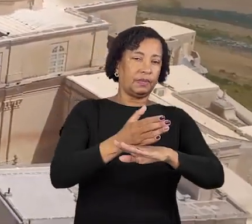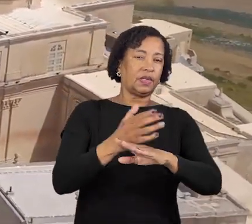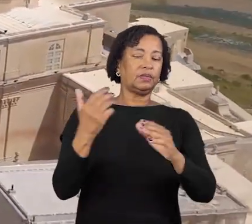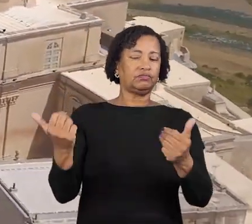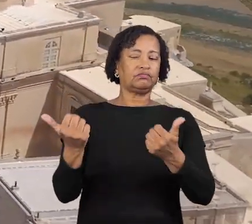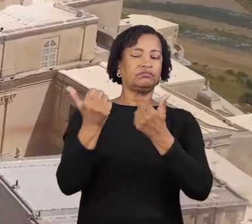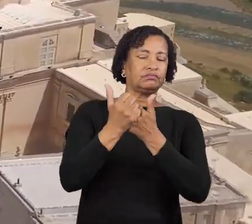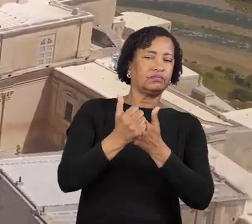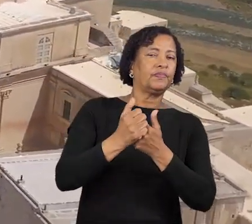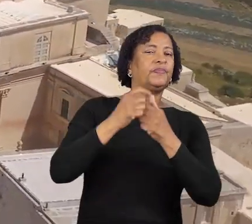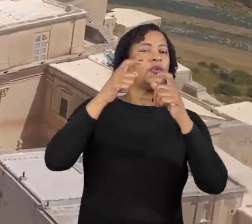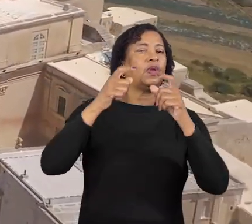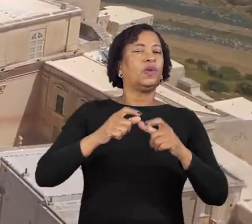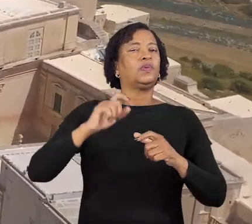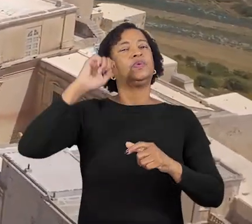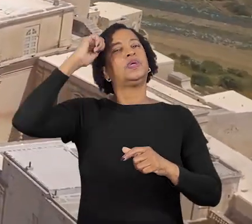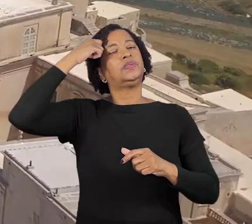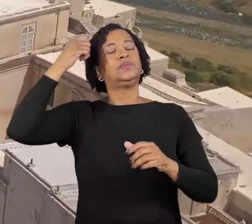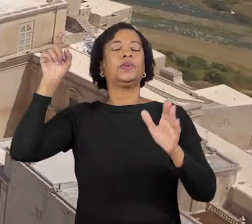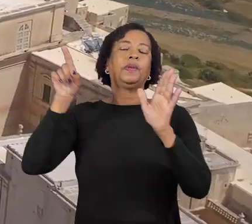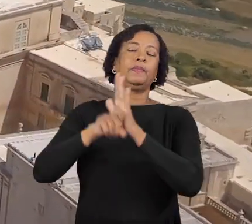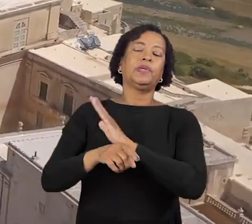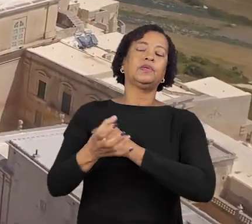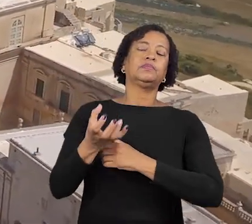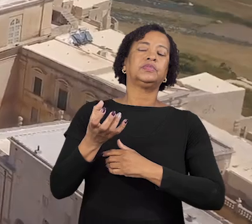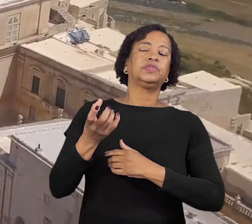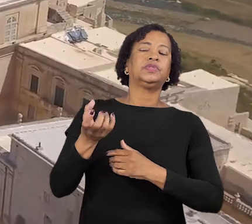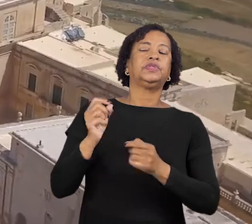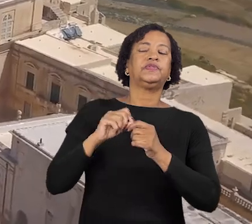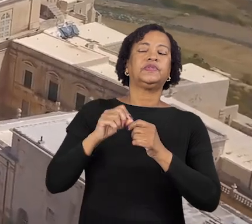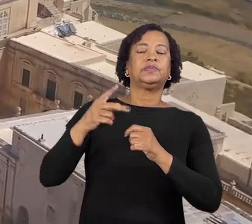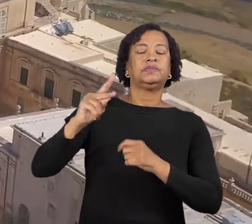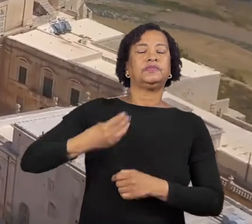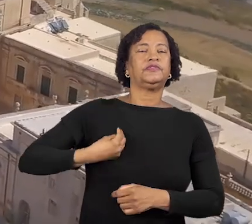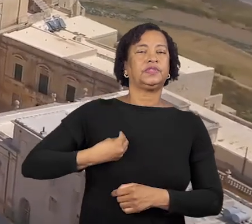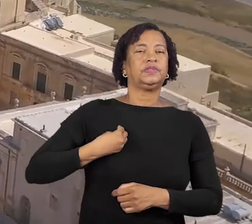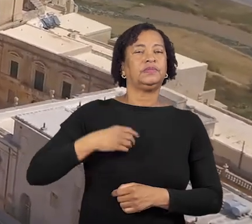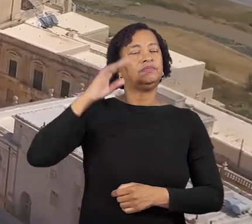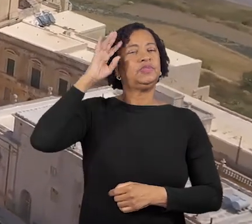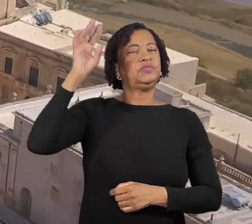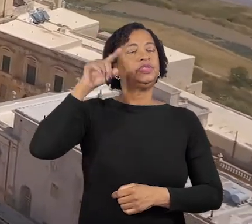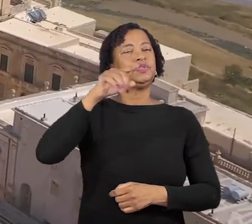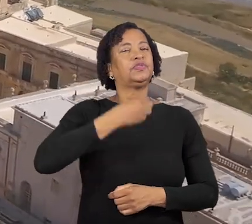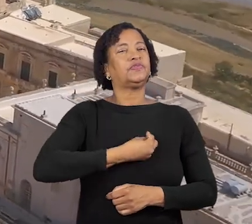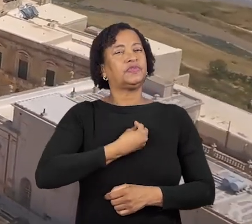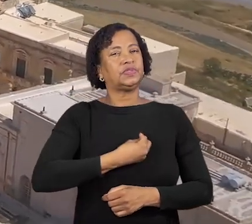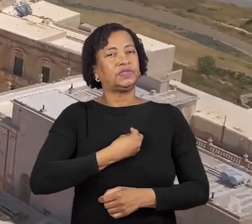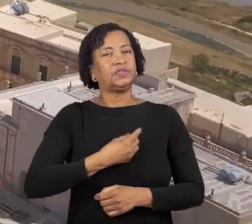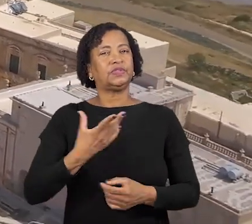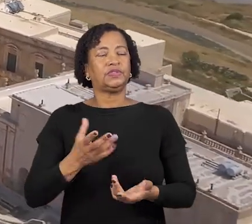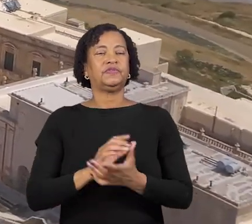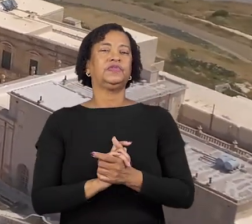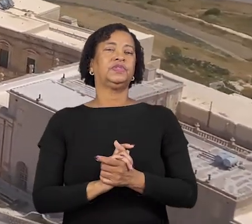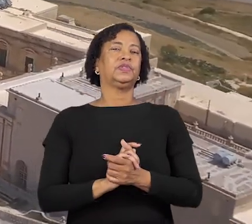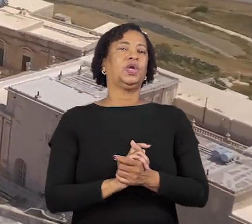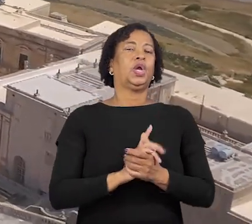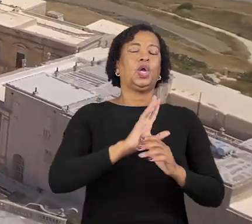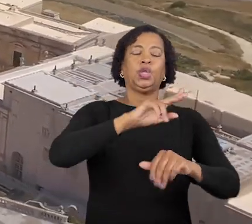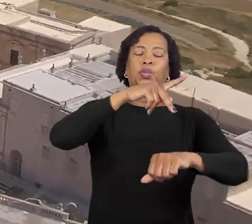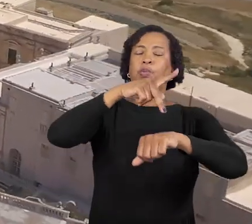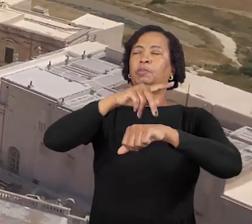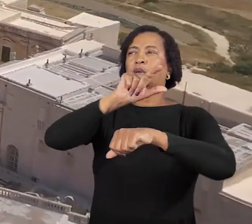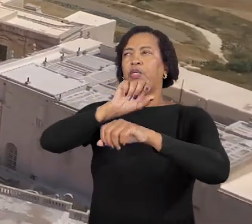branco, se coloque no lugar do negro e se pergunte o que ele gostaria que eu fizesse por ele. Imagine que você viva no Líbano ou no